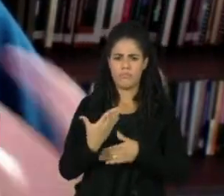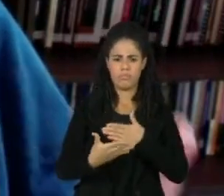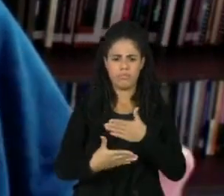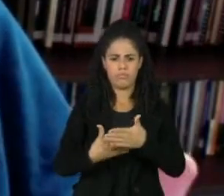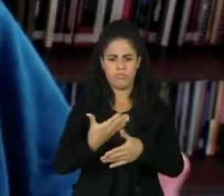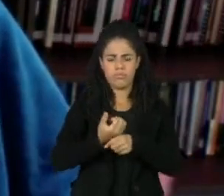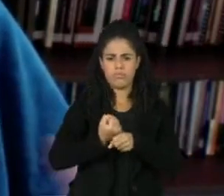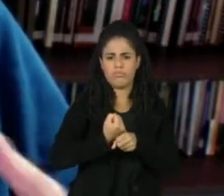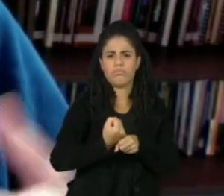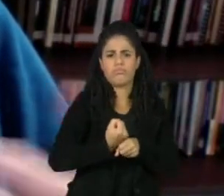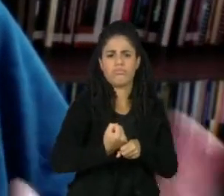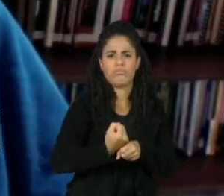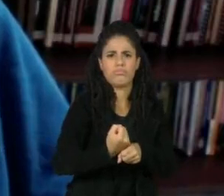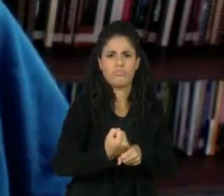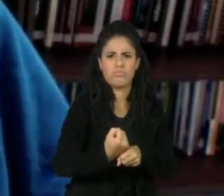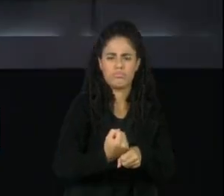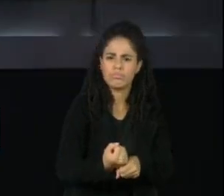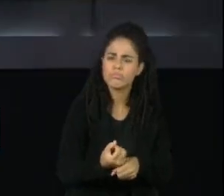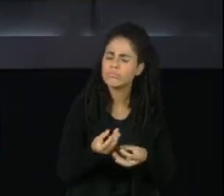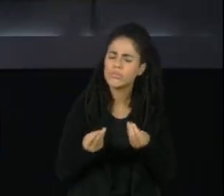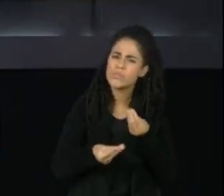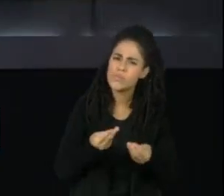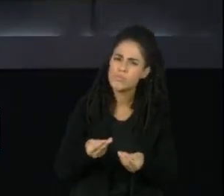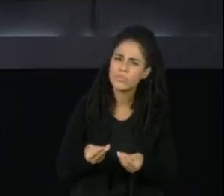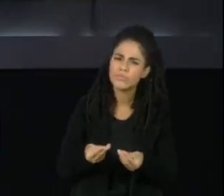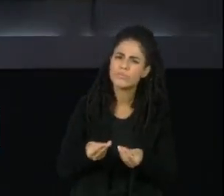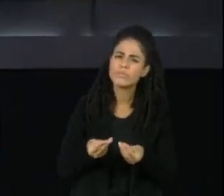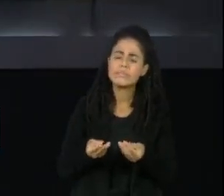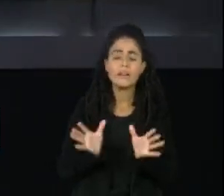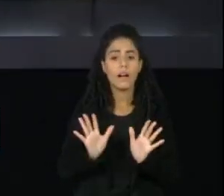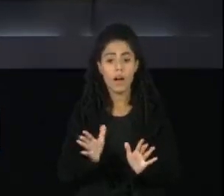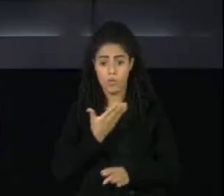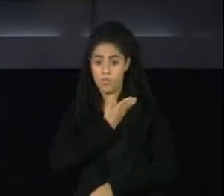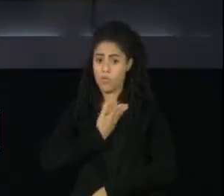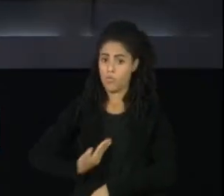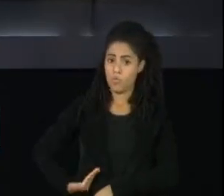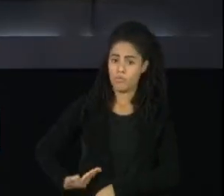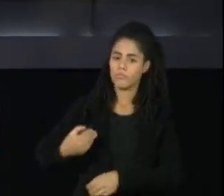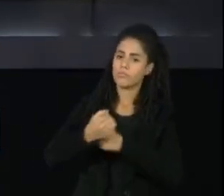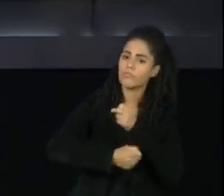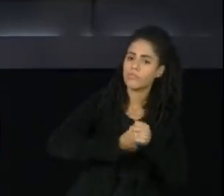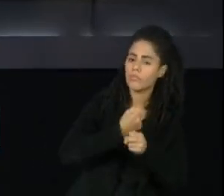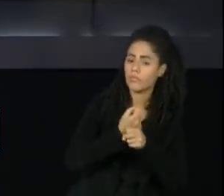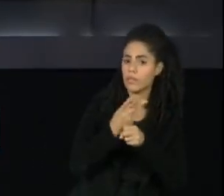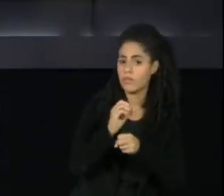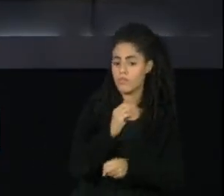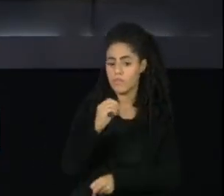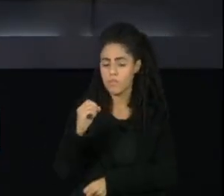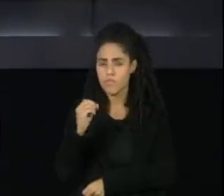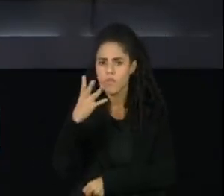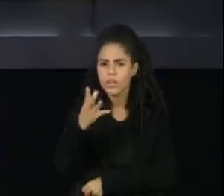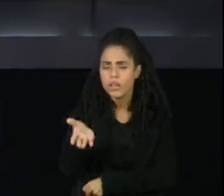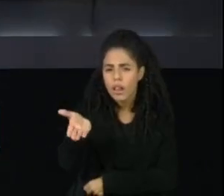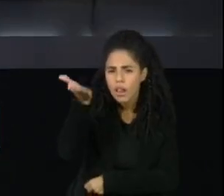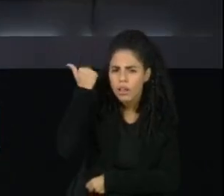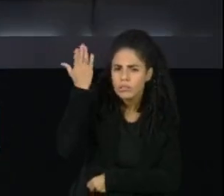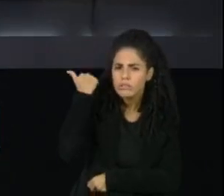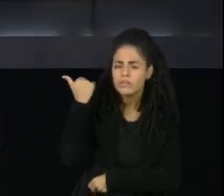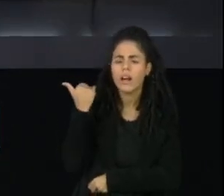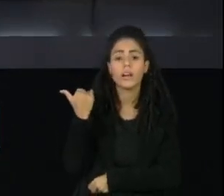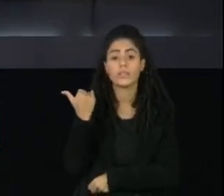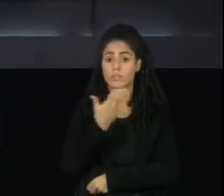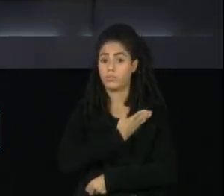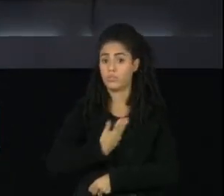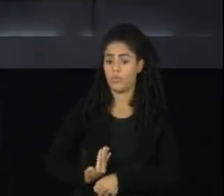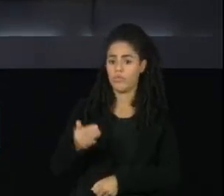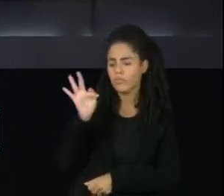se mostrou nada produtiva, até que o governo, em 2004, à época, o governo